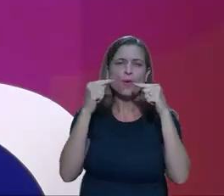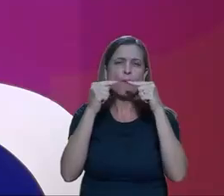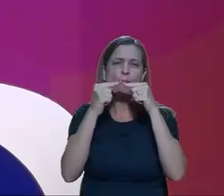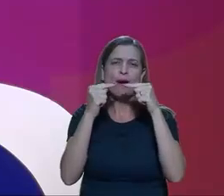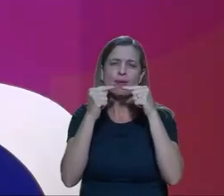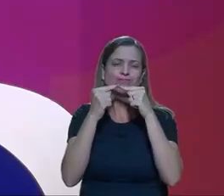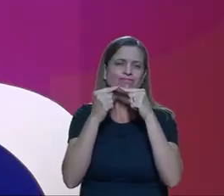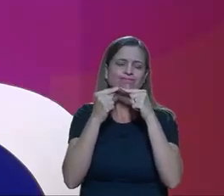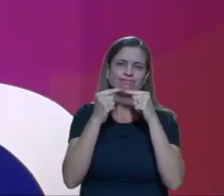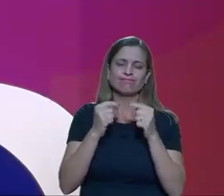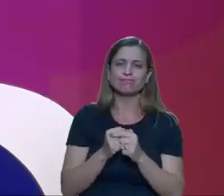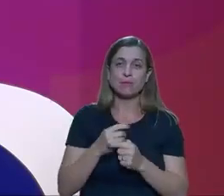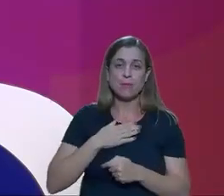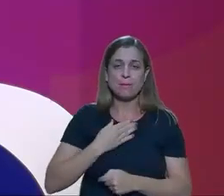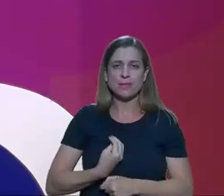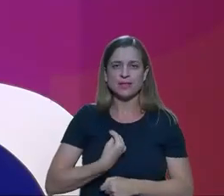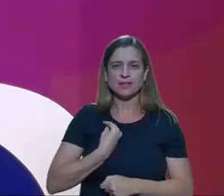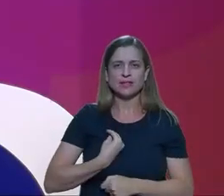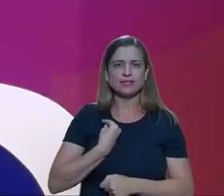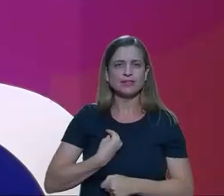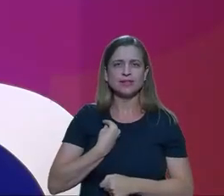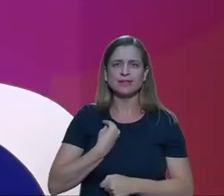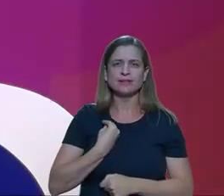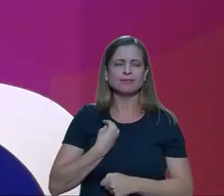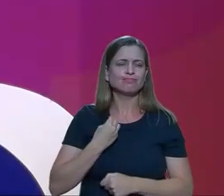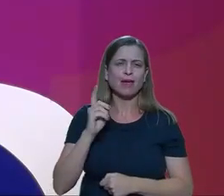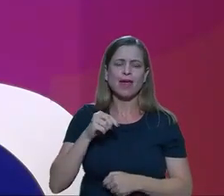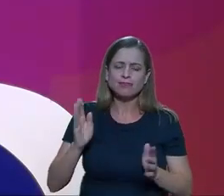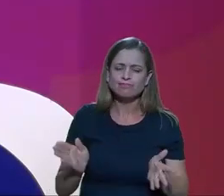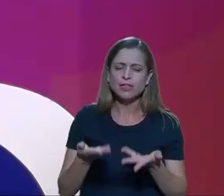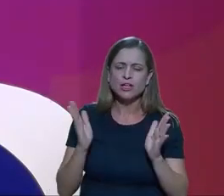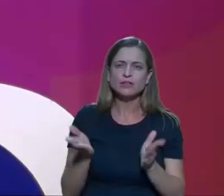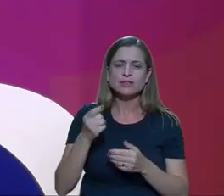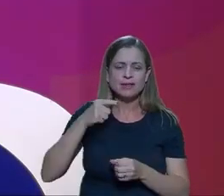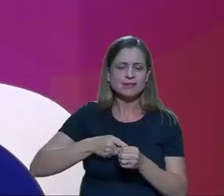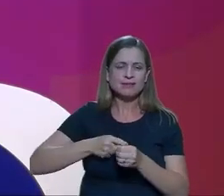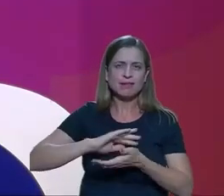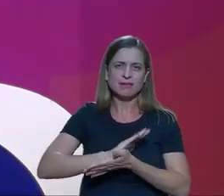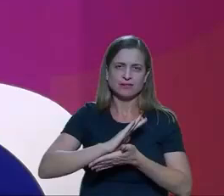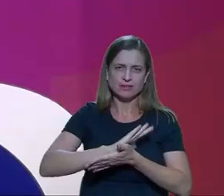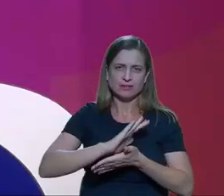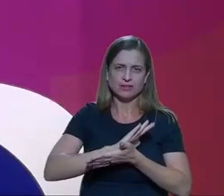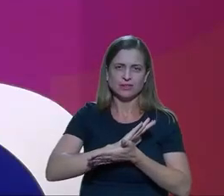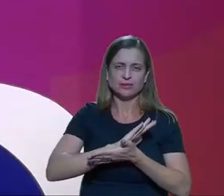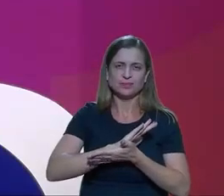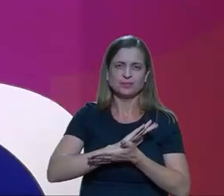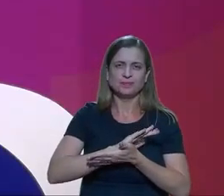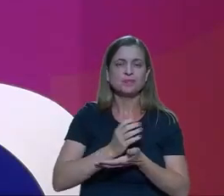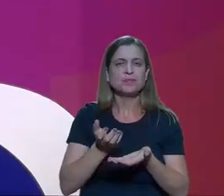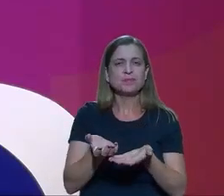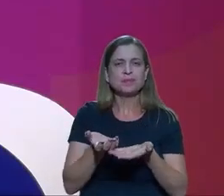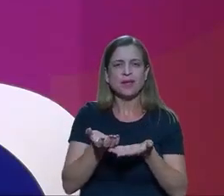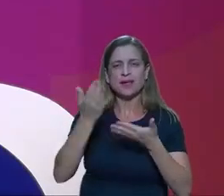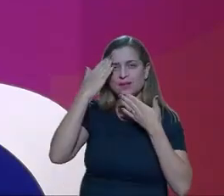inigualáveis. Minha vida é enaltecer Araxá. Quero também agradecer